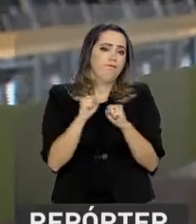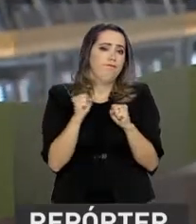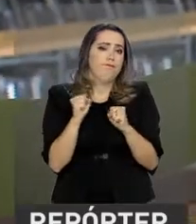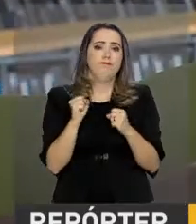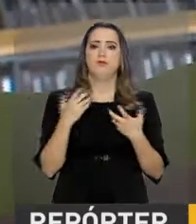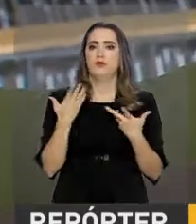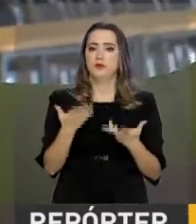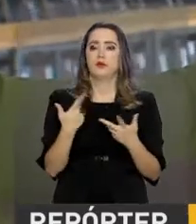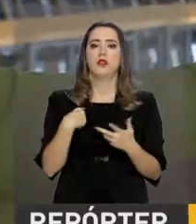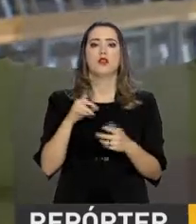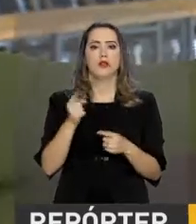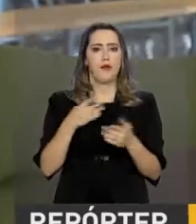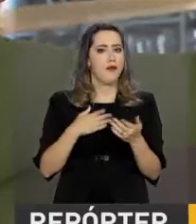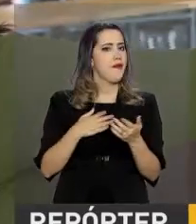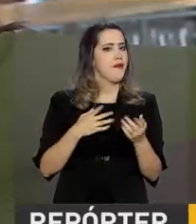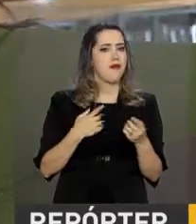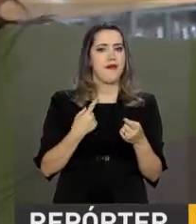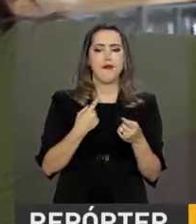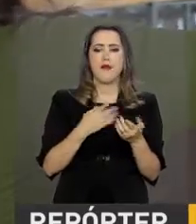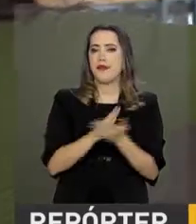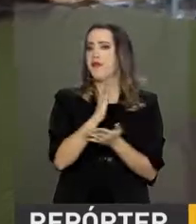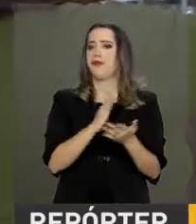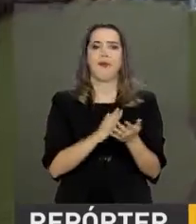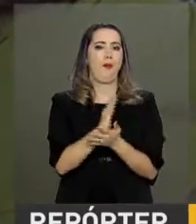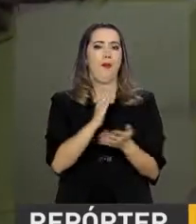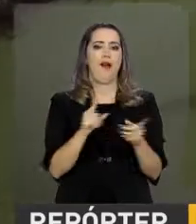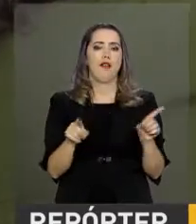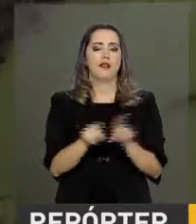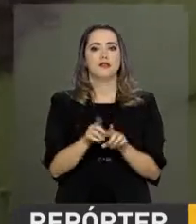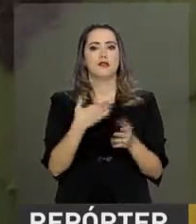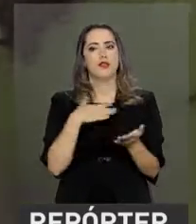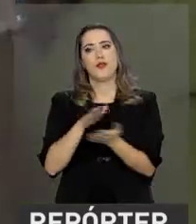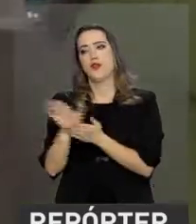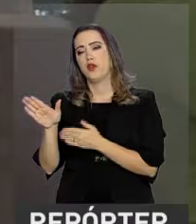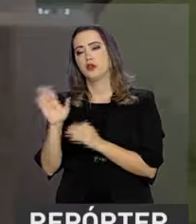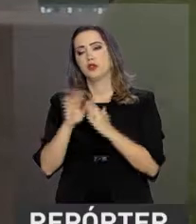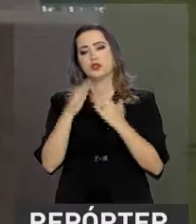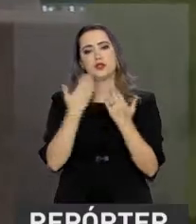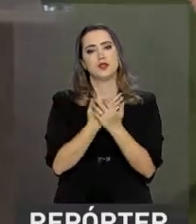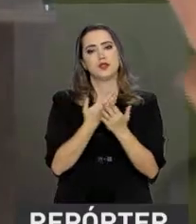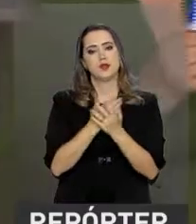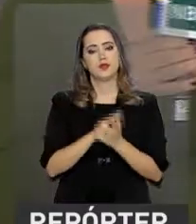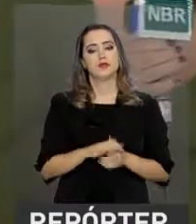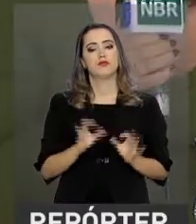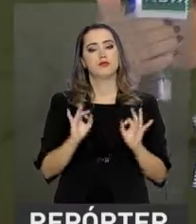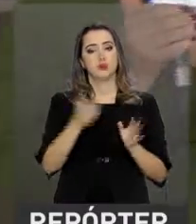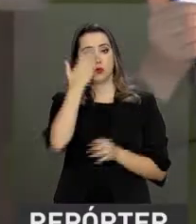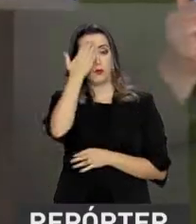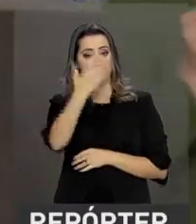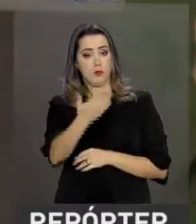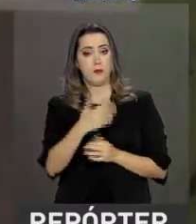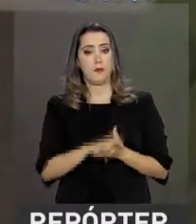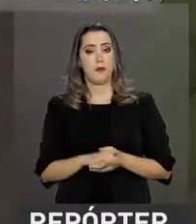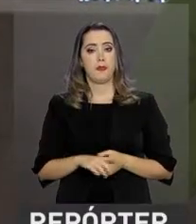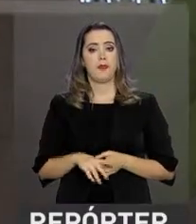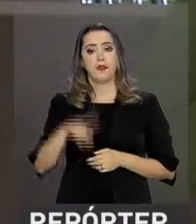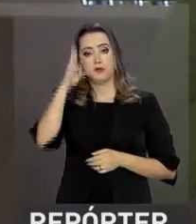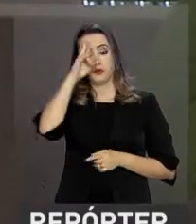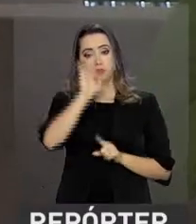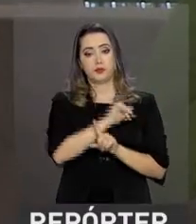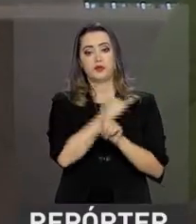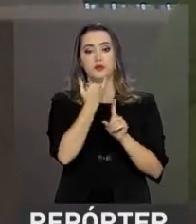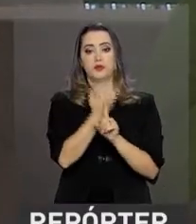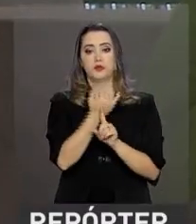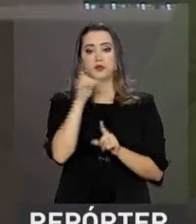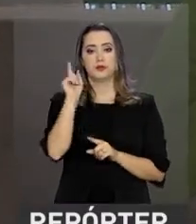levam inclusive à reprovação escolar e em casos mais extremos até mesmo à evasão. Ok, obrigada. E lembrando que o bullying é considerado